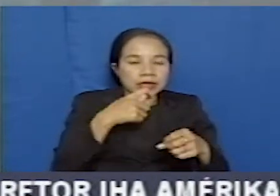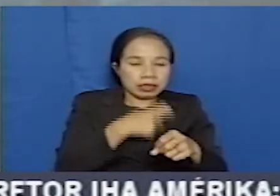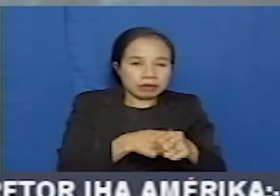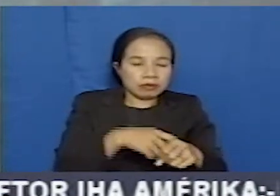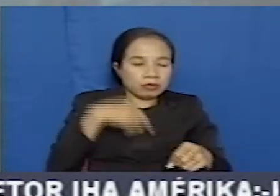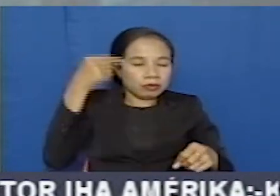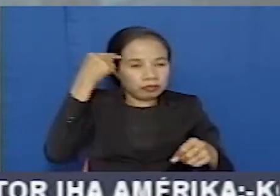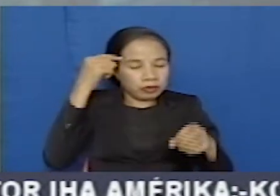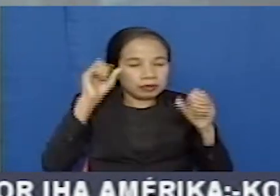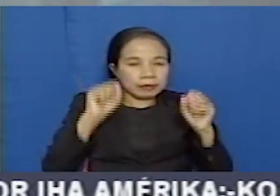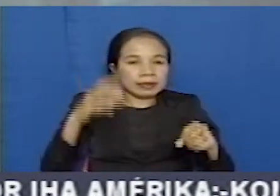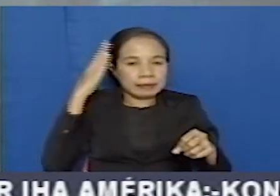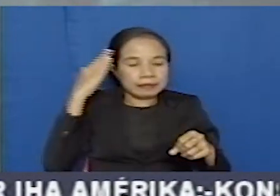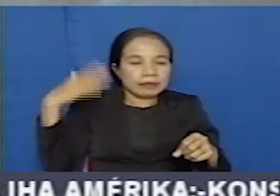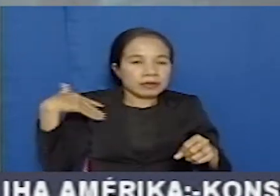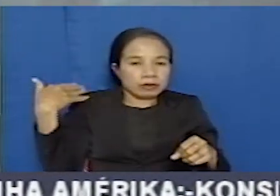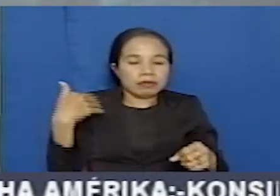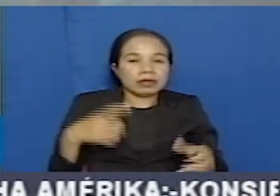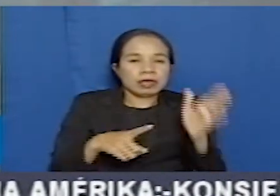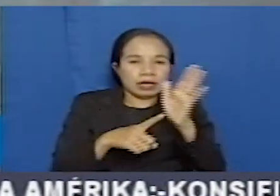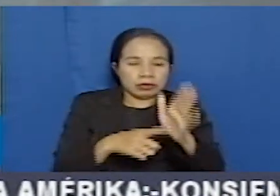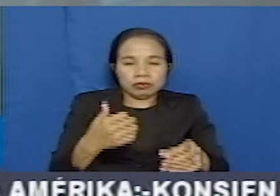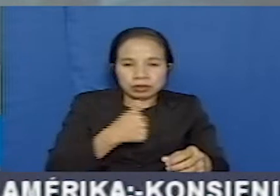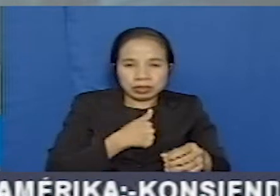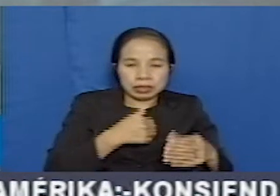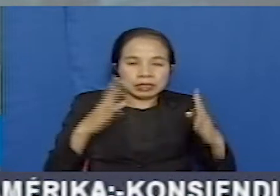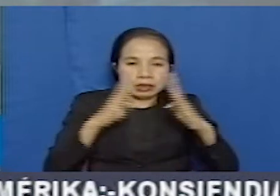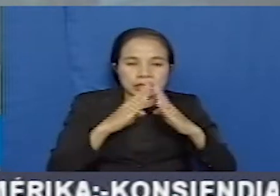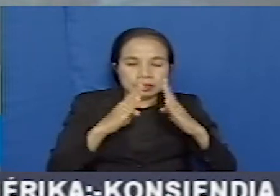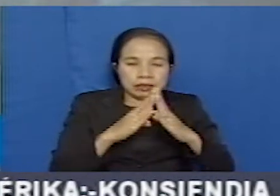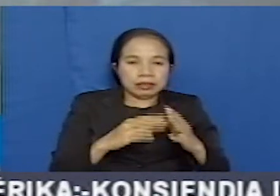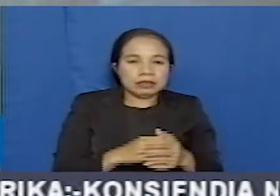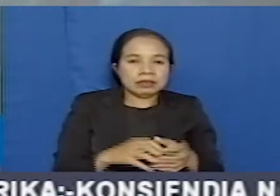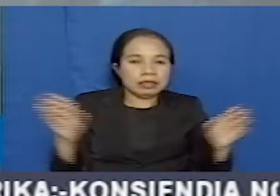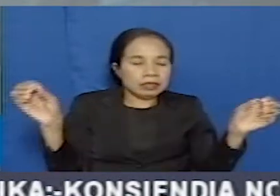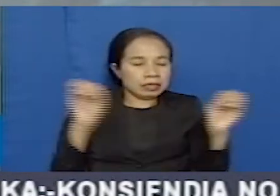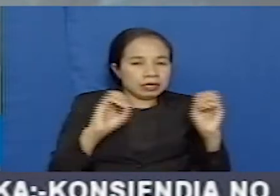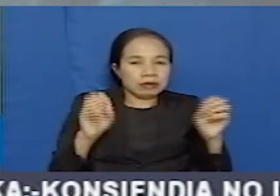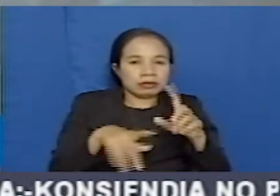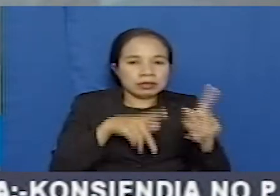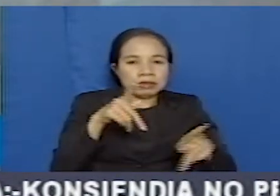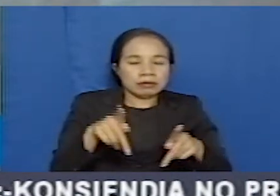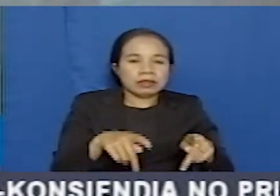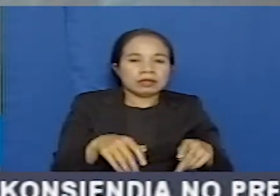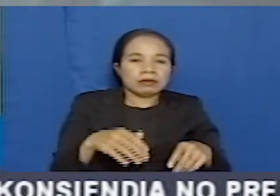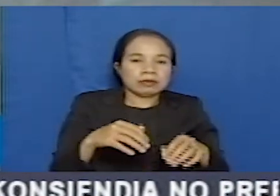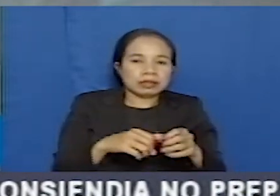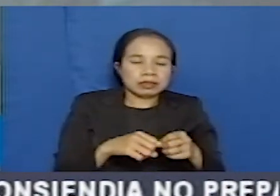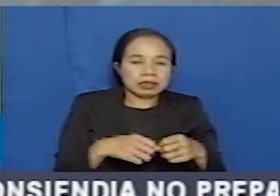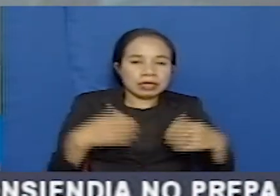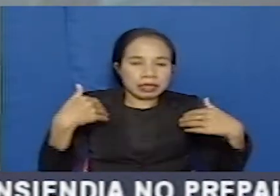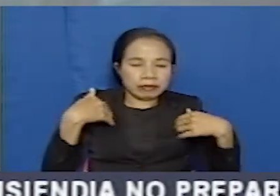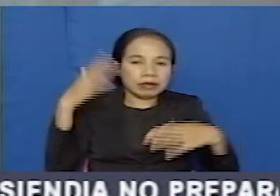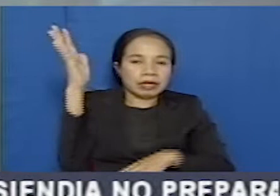Hanoin, juventude de nebema kase hirus matan e ha cidade. Sirane la ozi de nebema kase e ha lai hunida kafatu